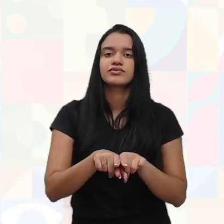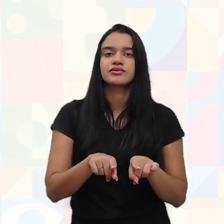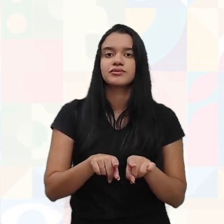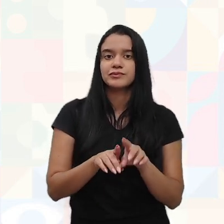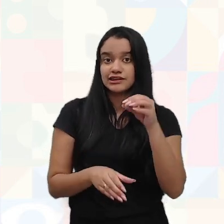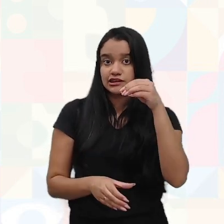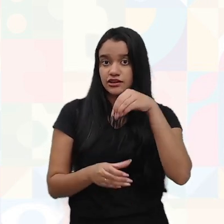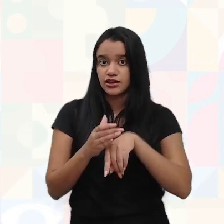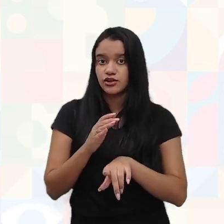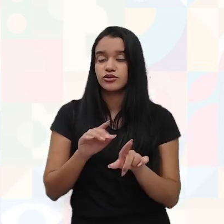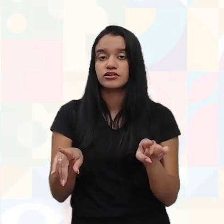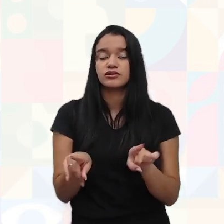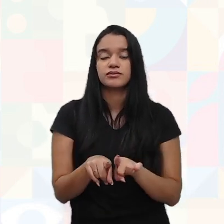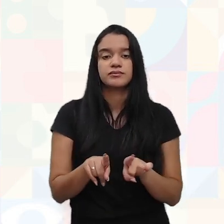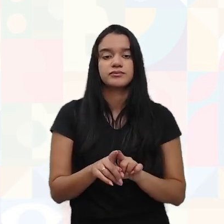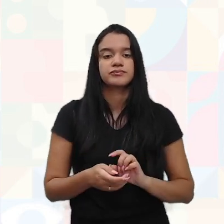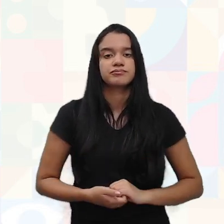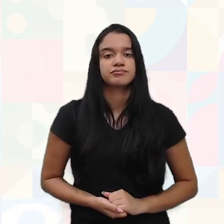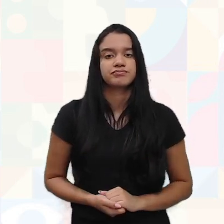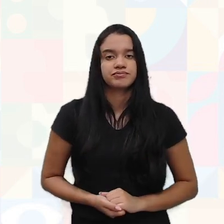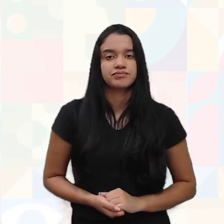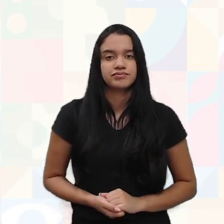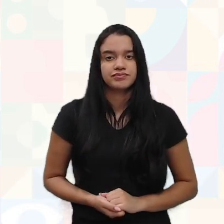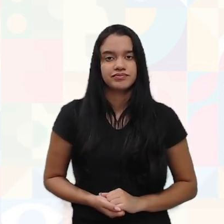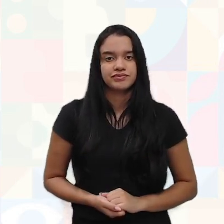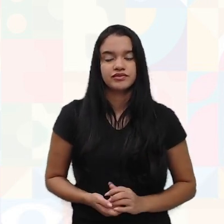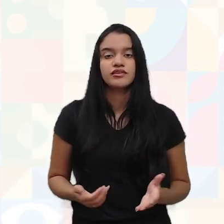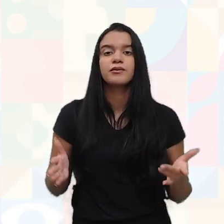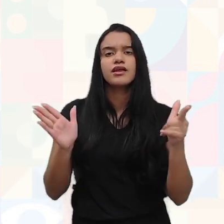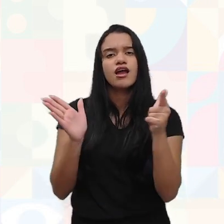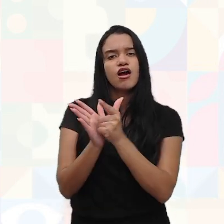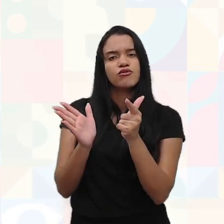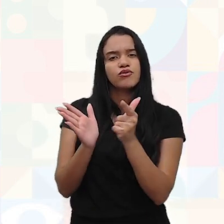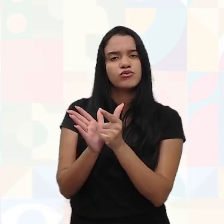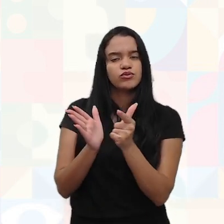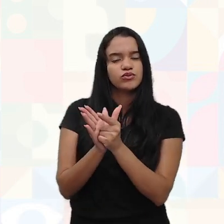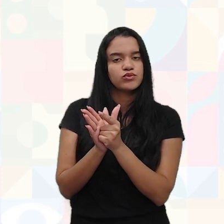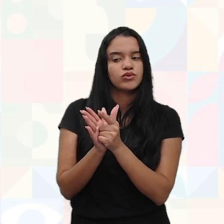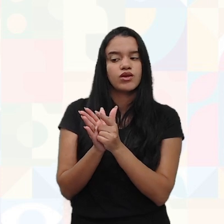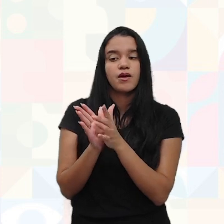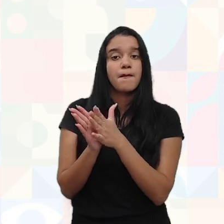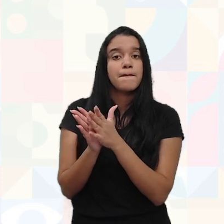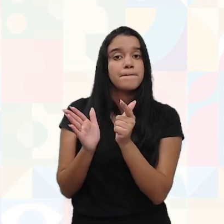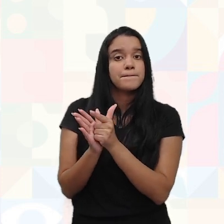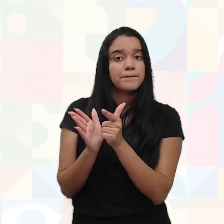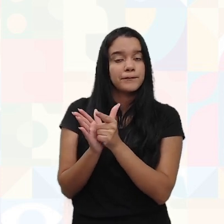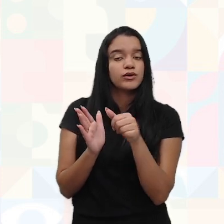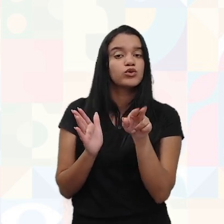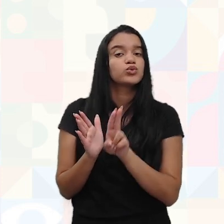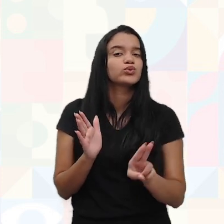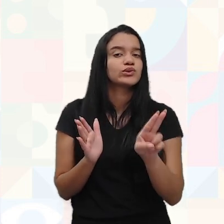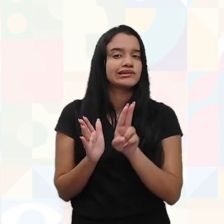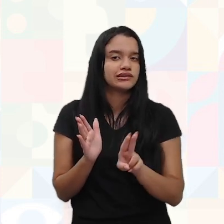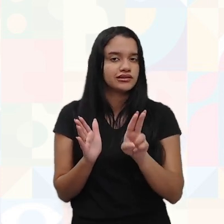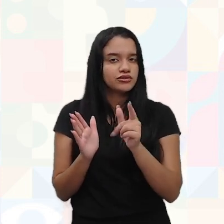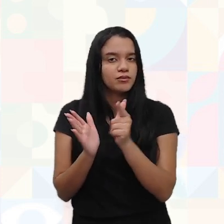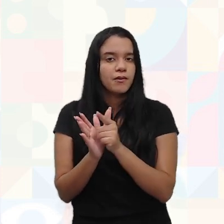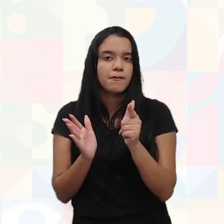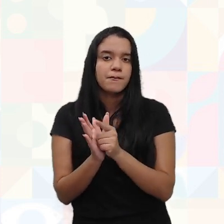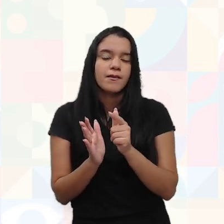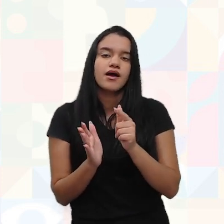interiores, né? A questão também das folhas de papel, que a gente utiliza muito o papel manteiga e o